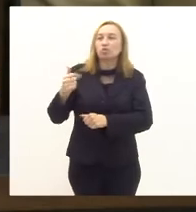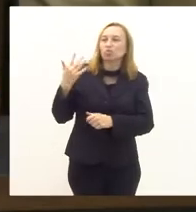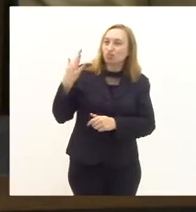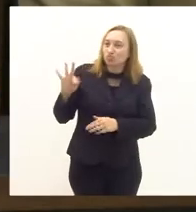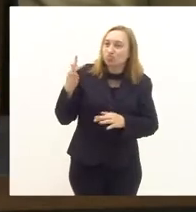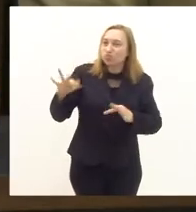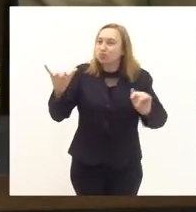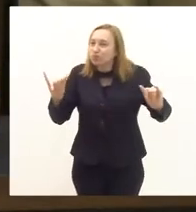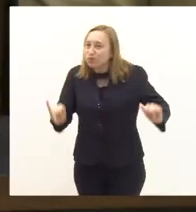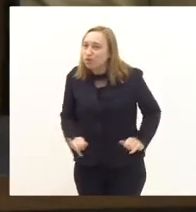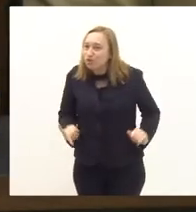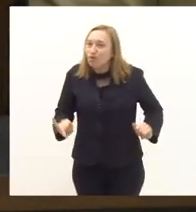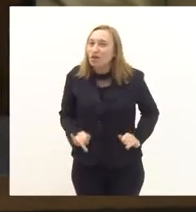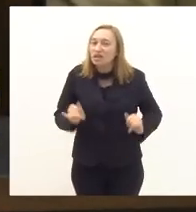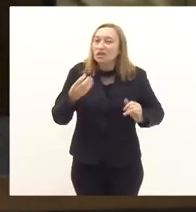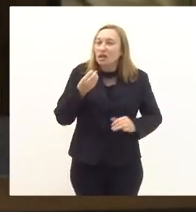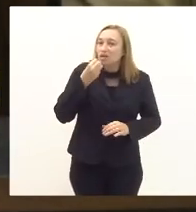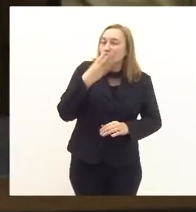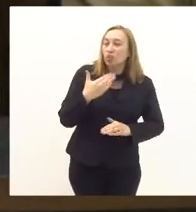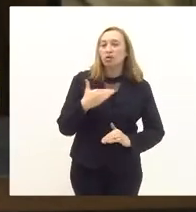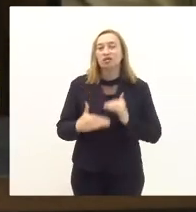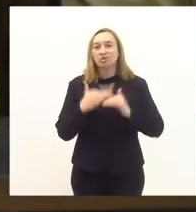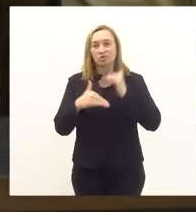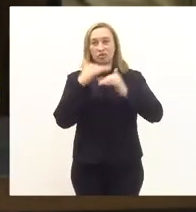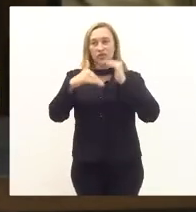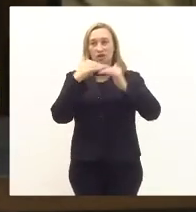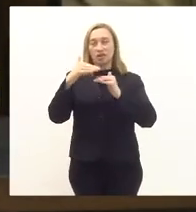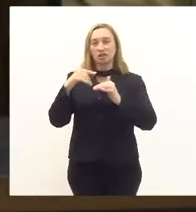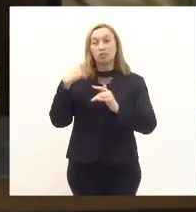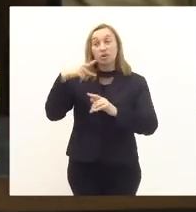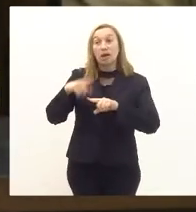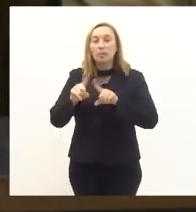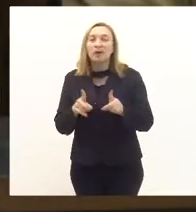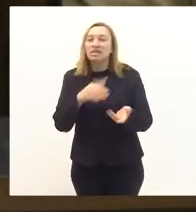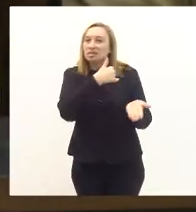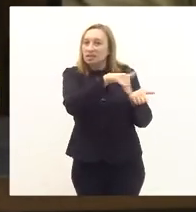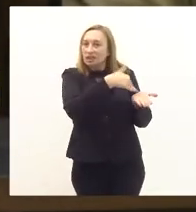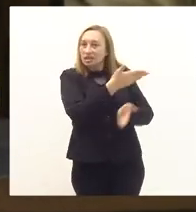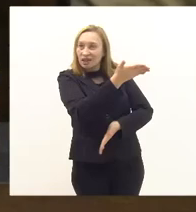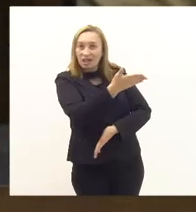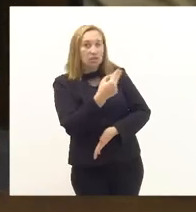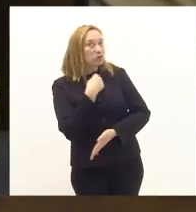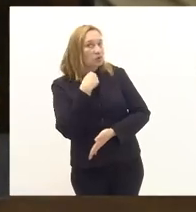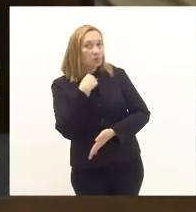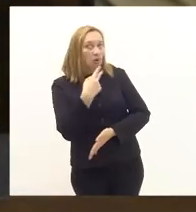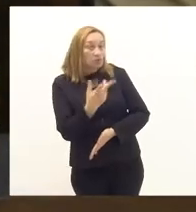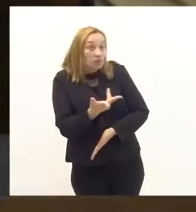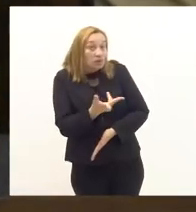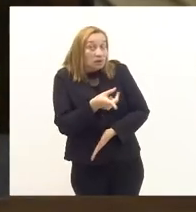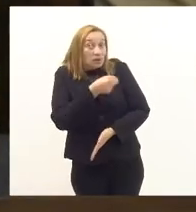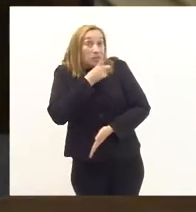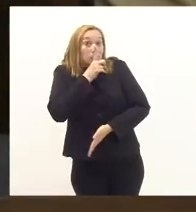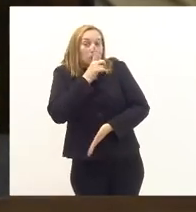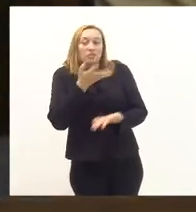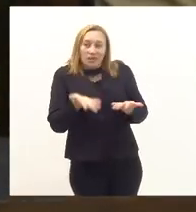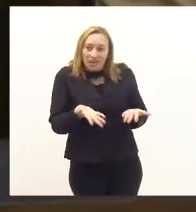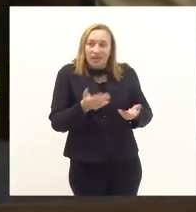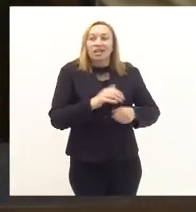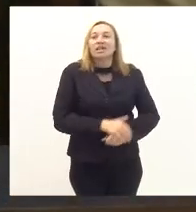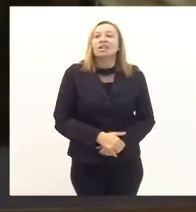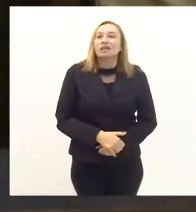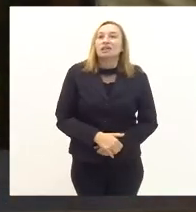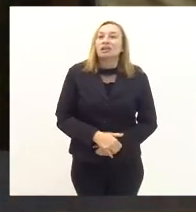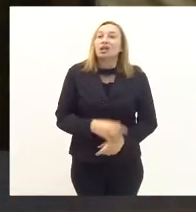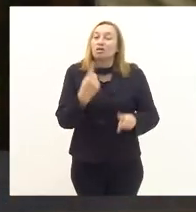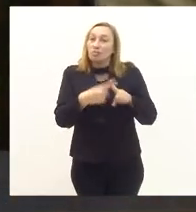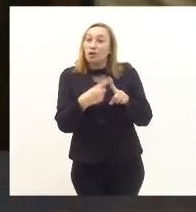as delícias, né, de desenvolver essa política. Mas a gente está com o secretário aqui e eu não posso me furtar. Então,